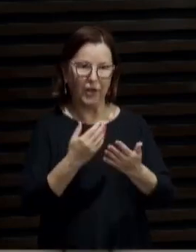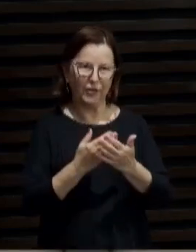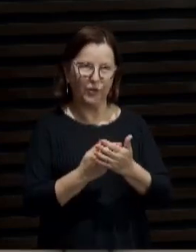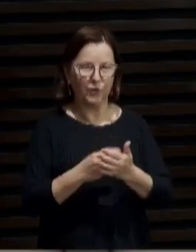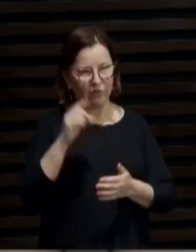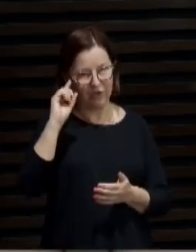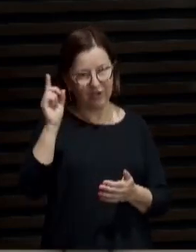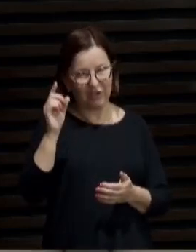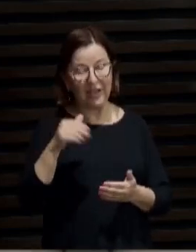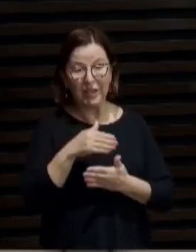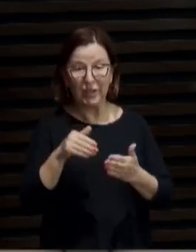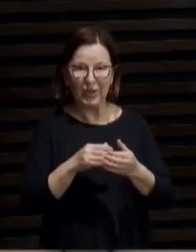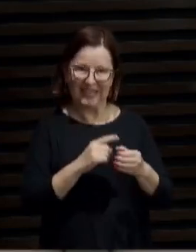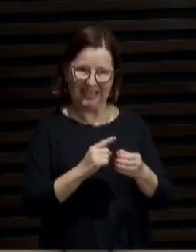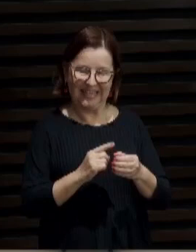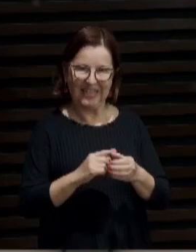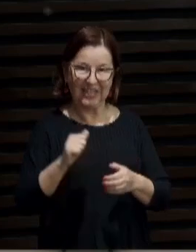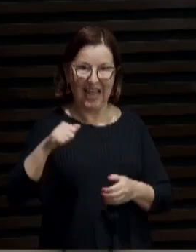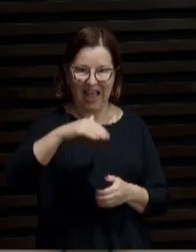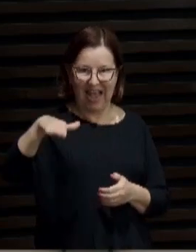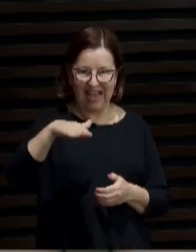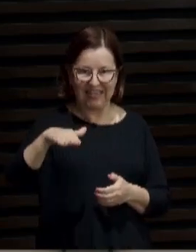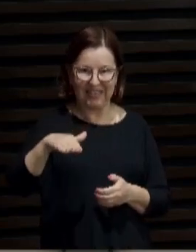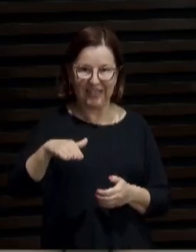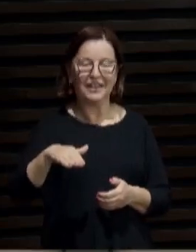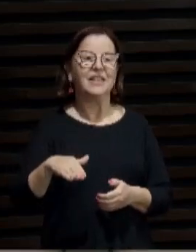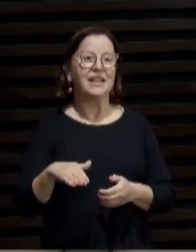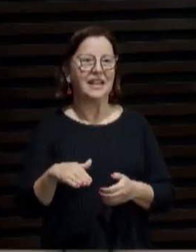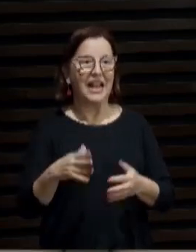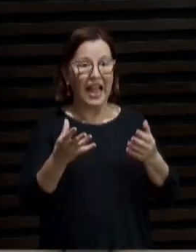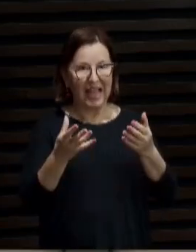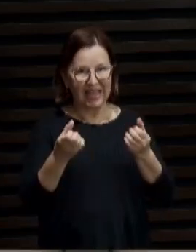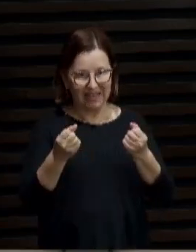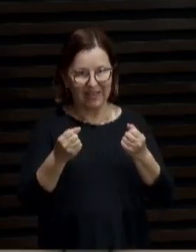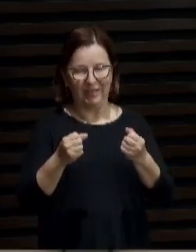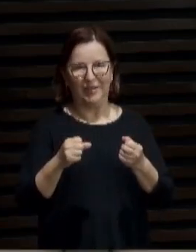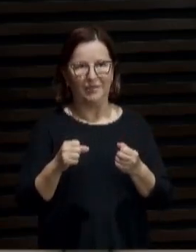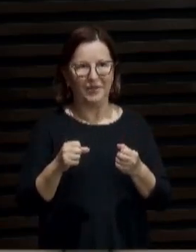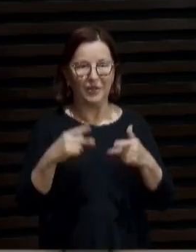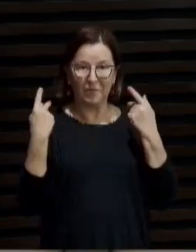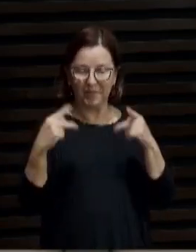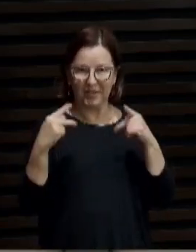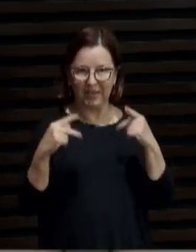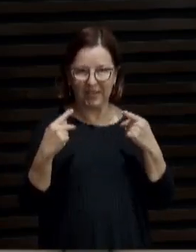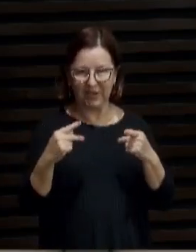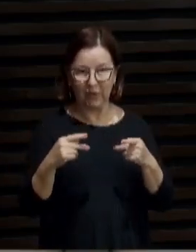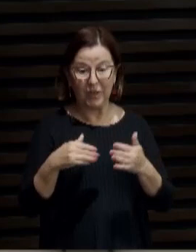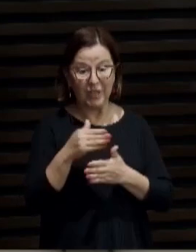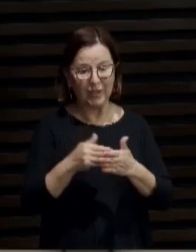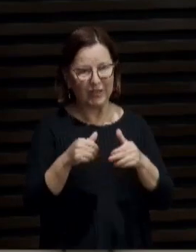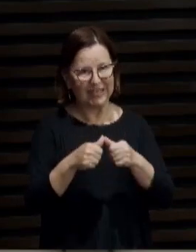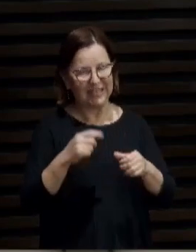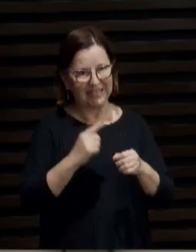as cidades da Ásia Menor foram evangelizadas. Então, todas as cidades às quais foram enviadas as